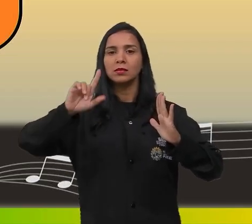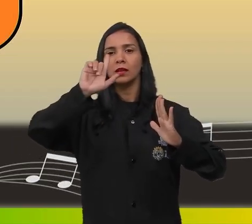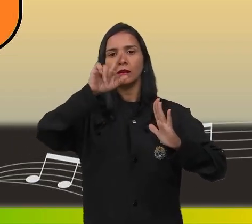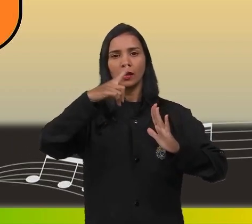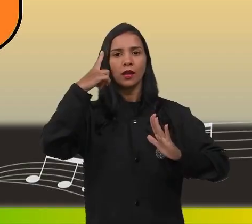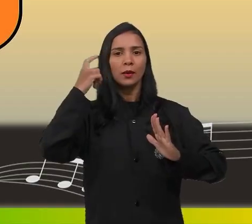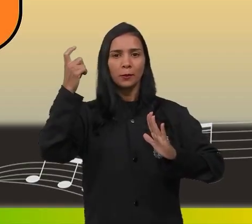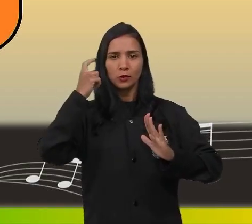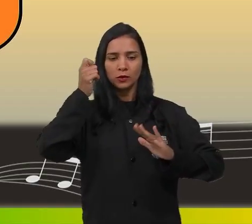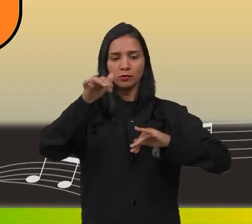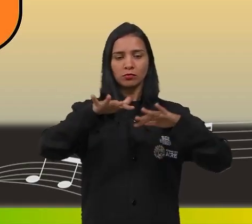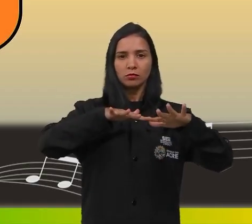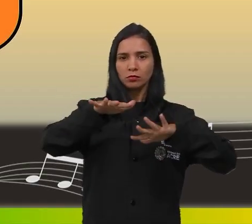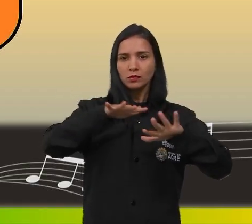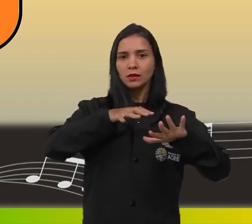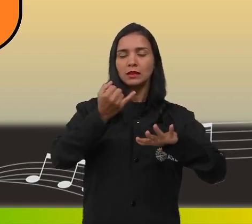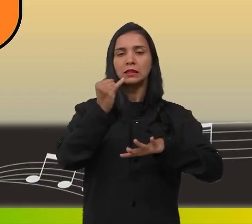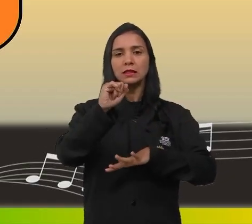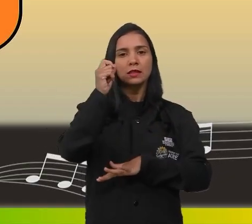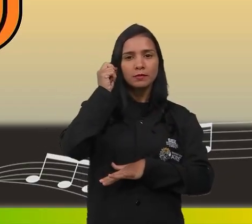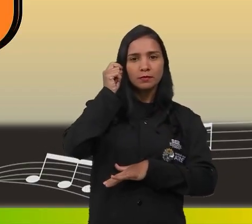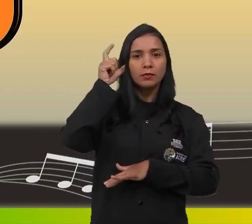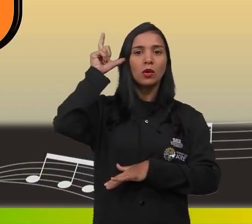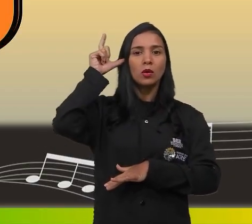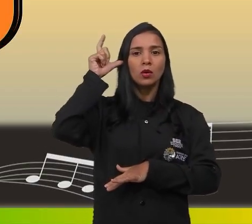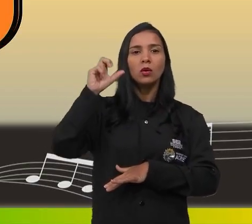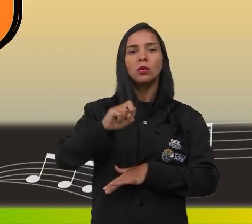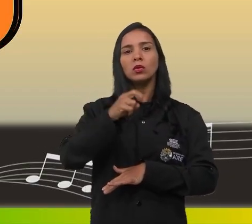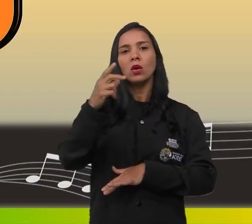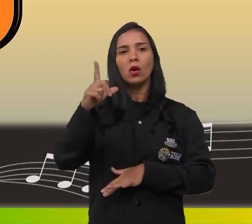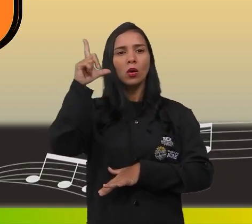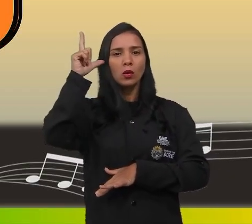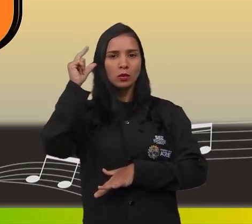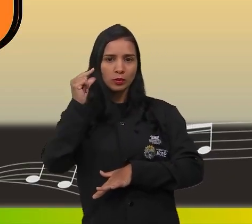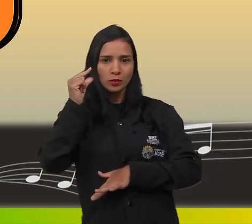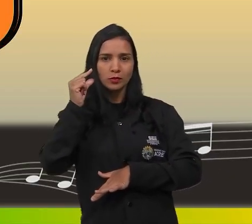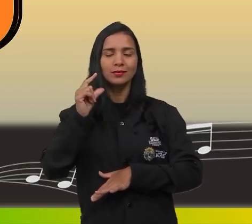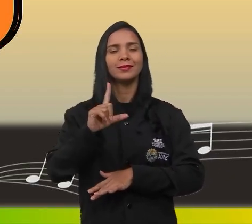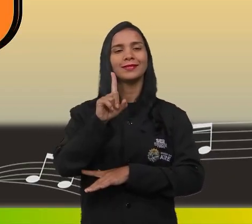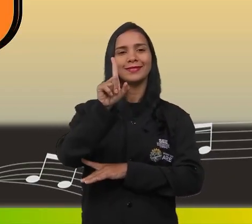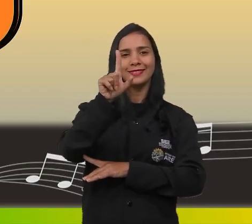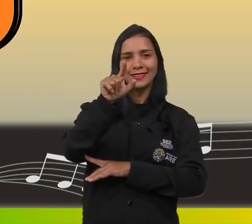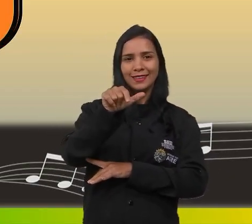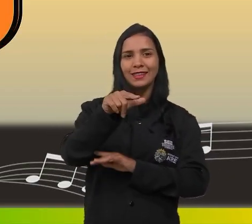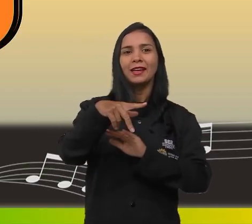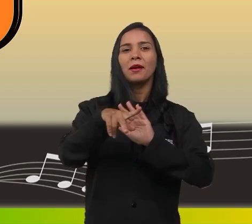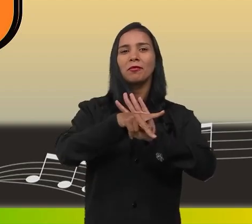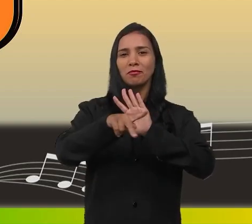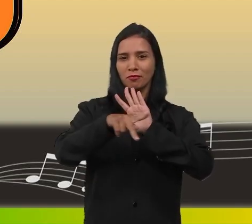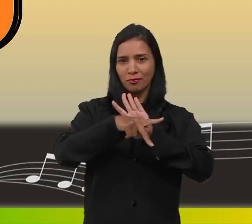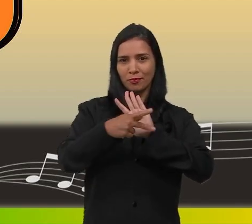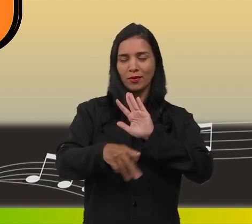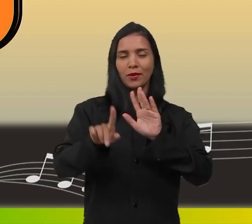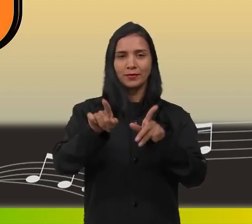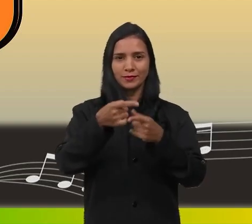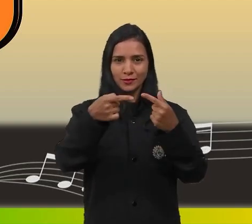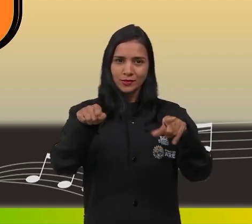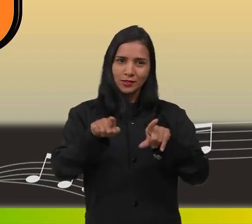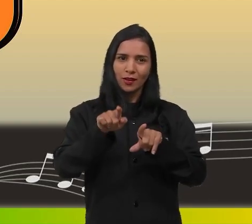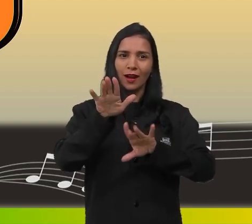som, que a altura pode ser a propriedade do som, que o classifica como